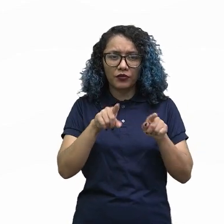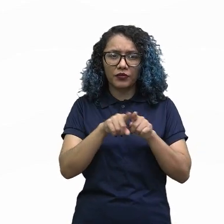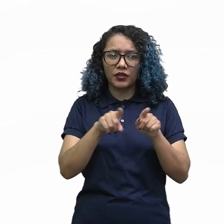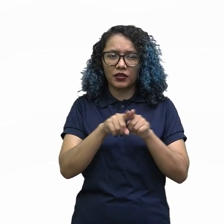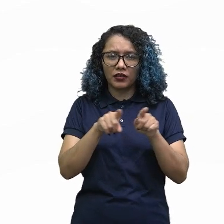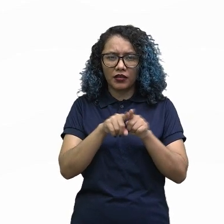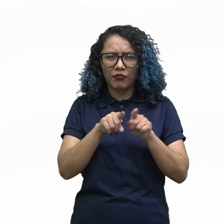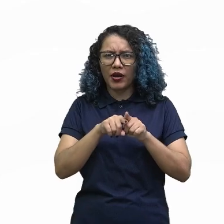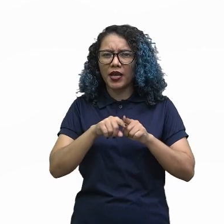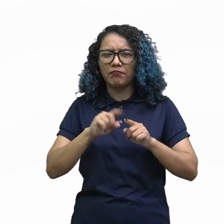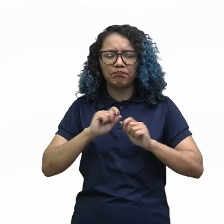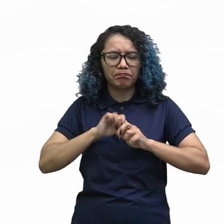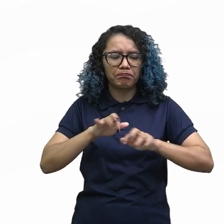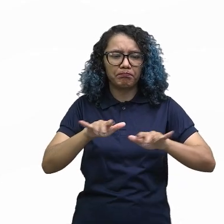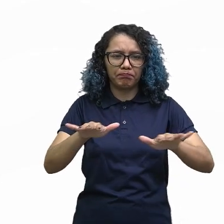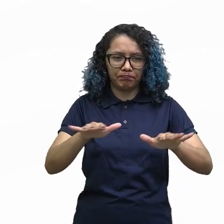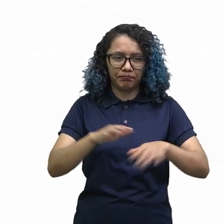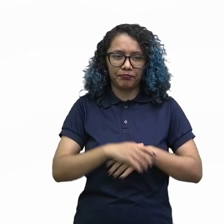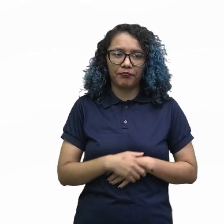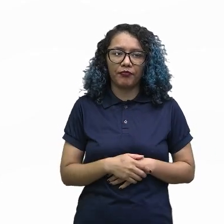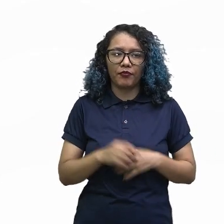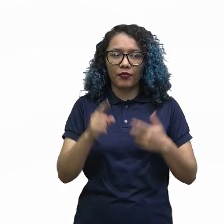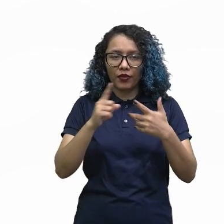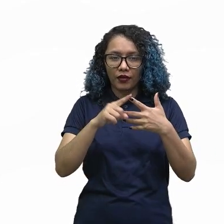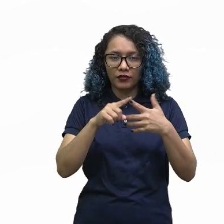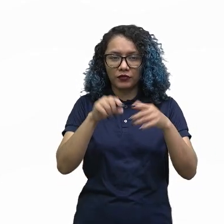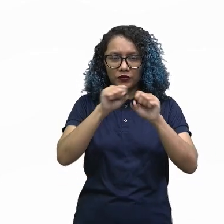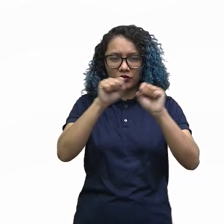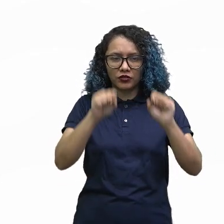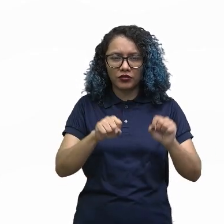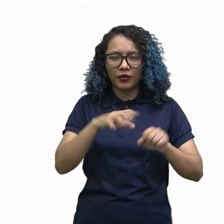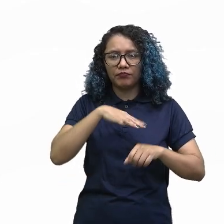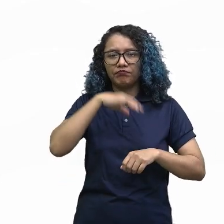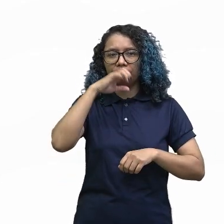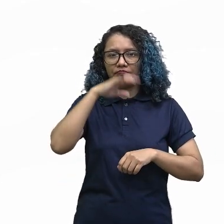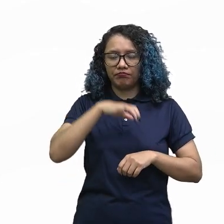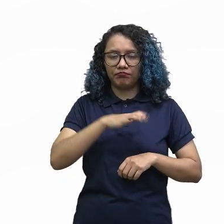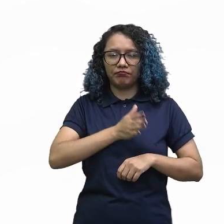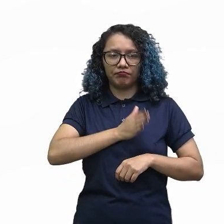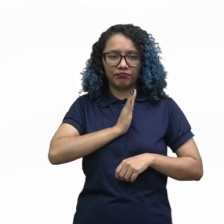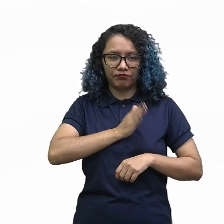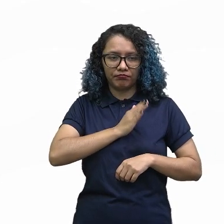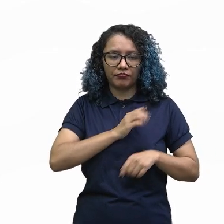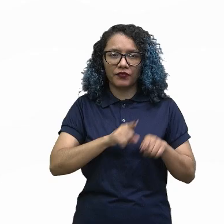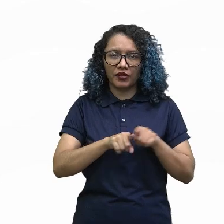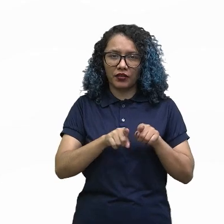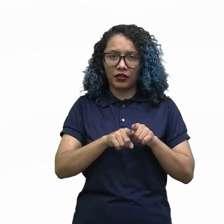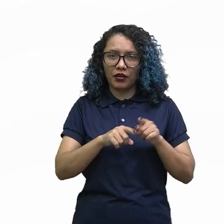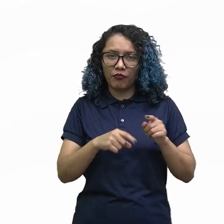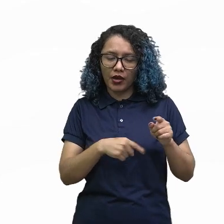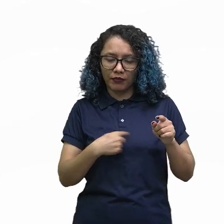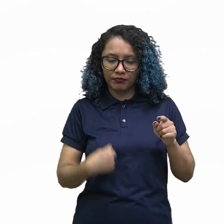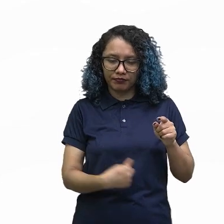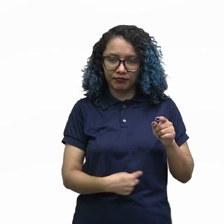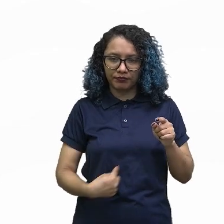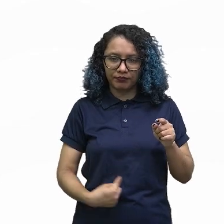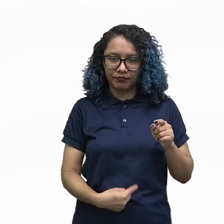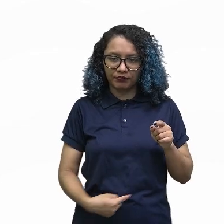e contaminação, sistemas respiratórios, cardiovascular e